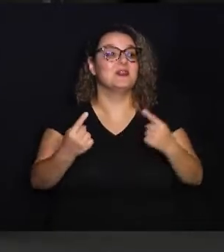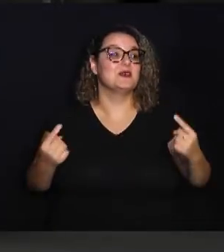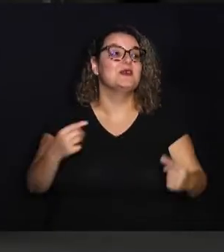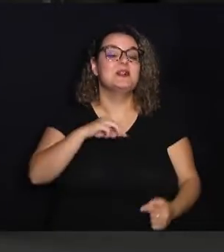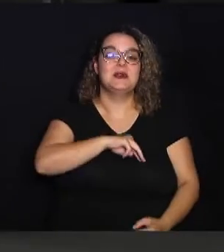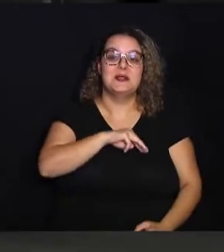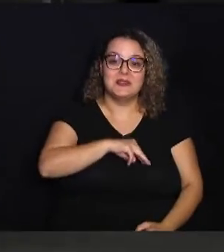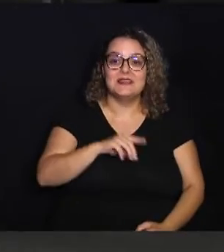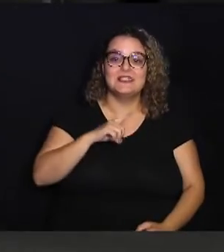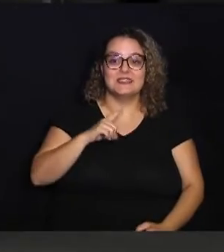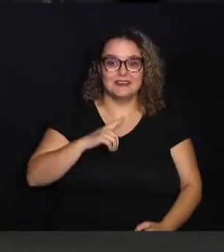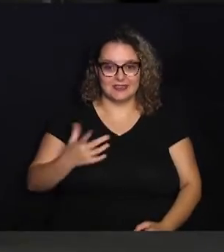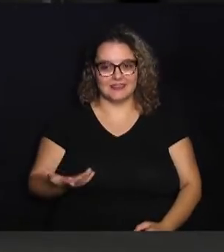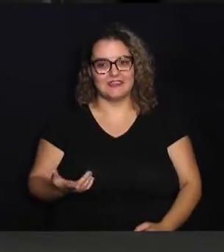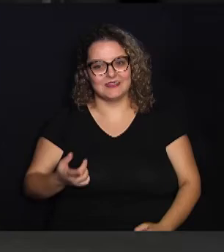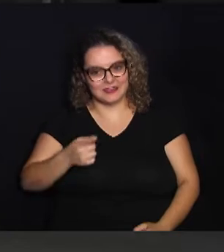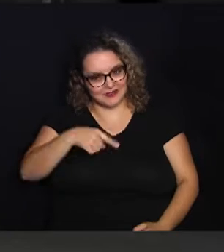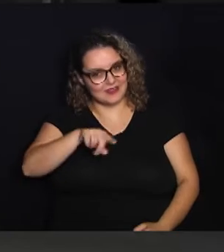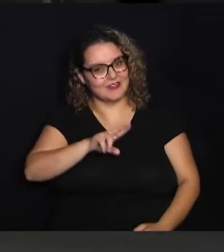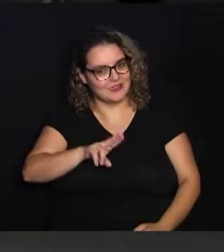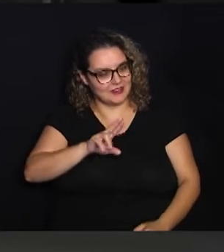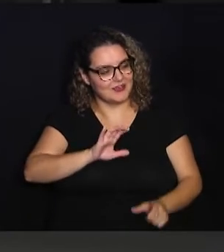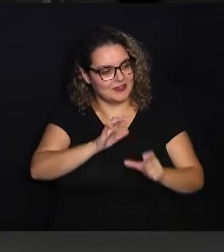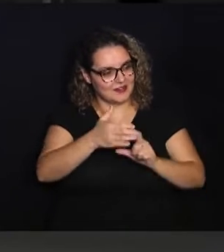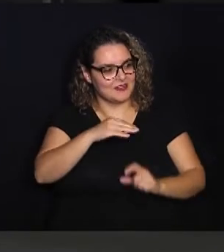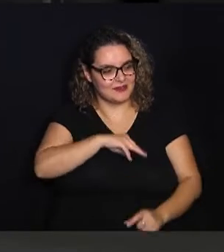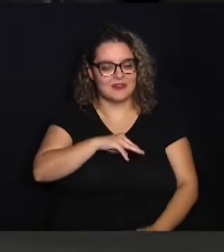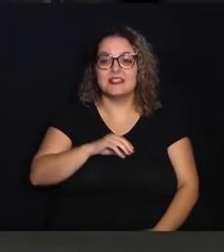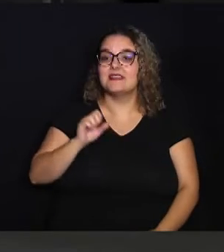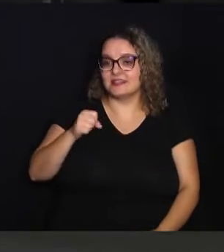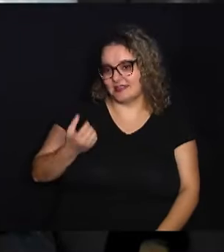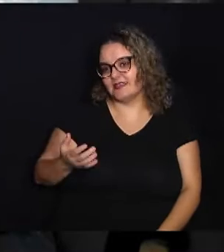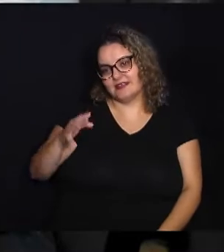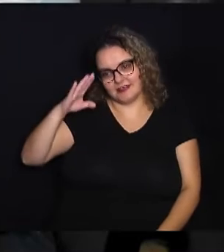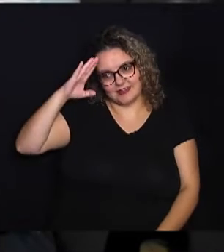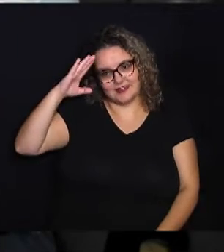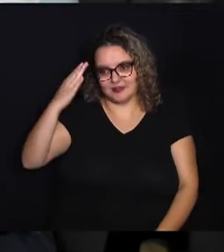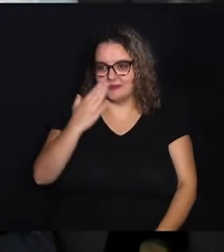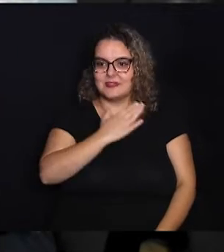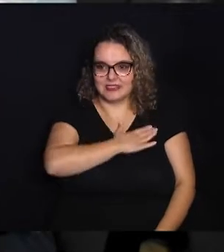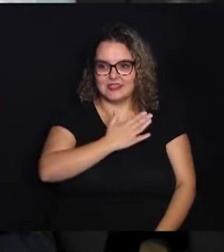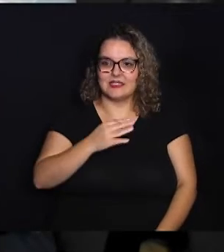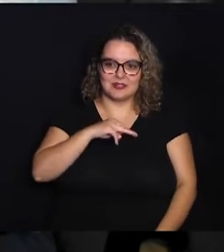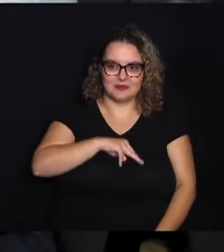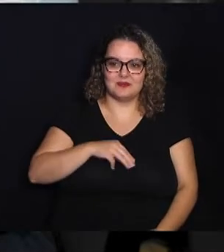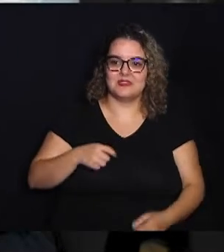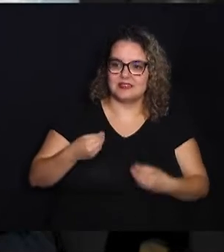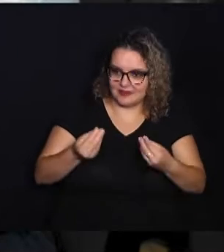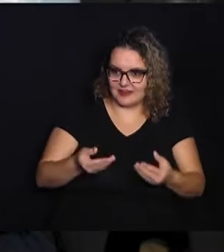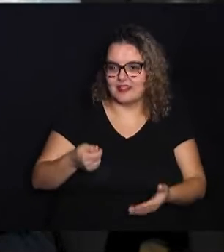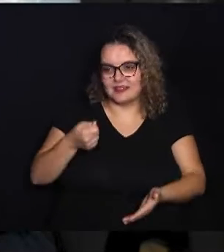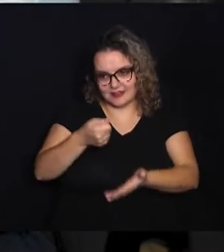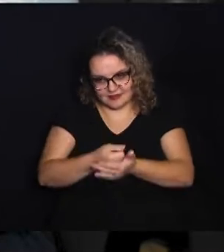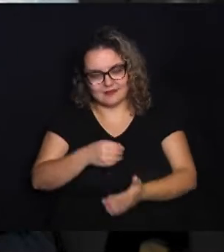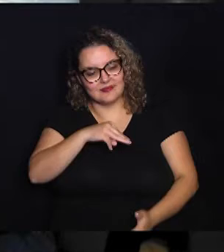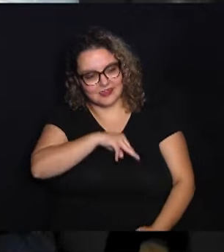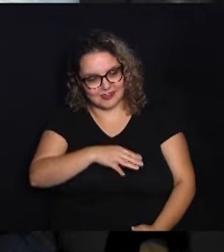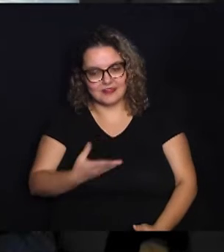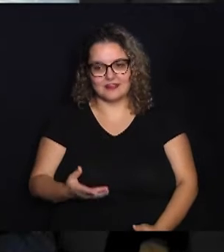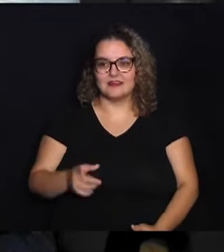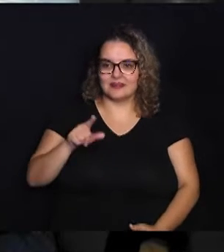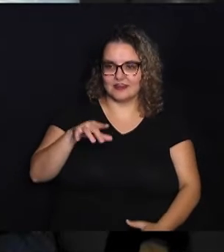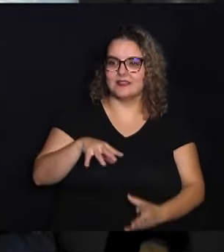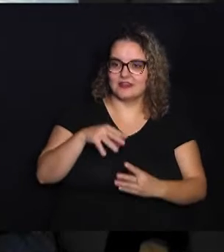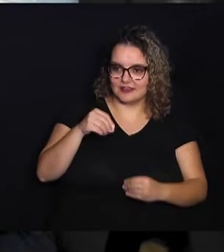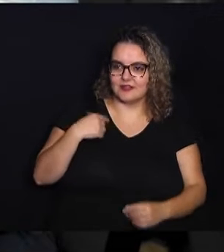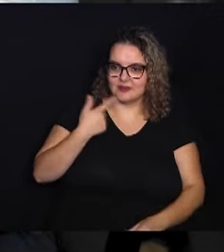uma missão, né? Vocês usam bastante esse termo. É um termo militar, né? Sim. E é missão dada, missão cumprida. Então é muito o espírito do